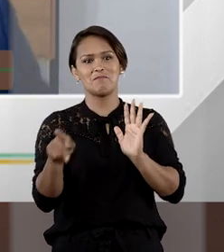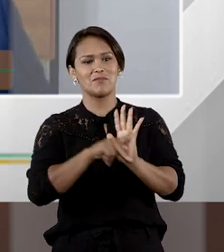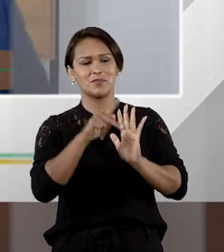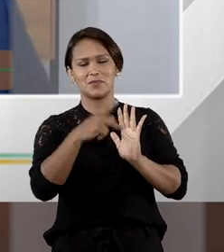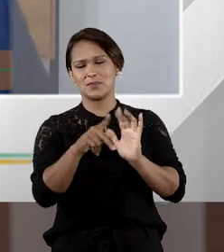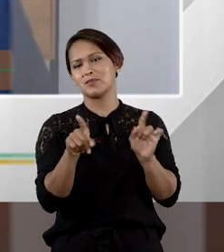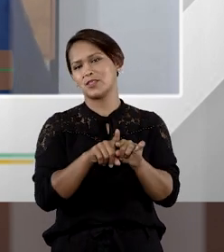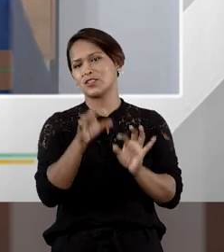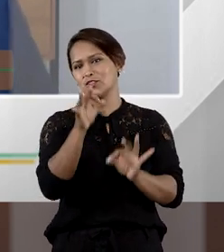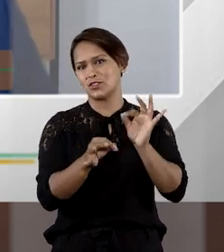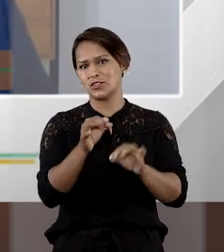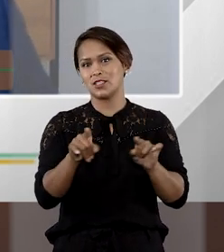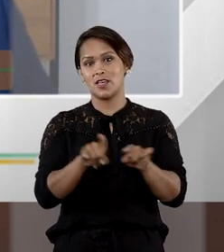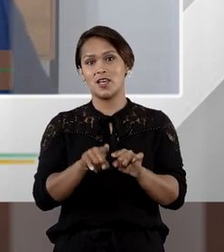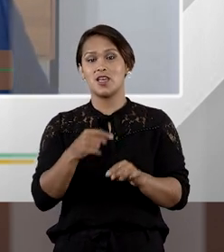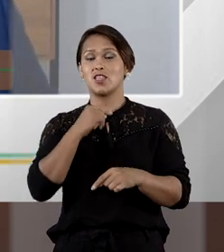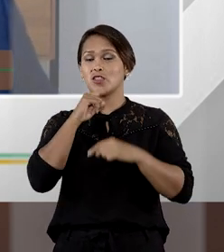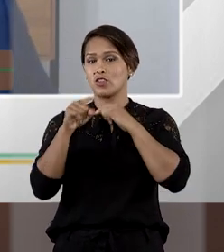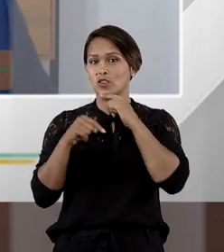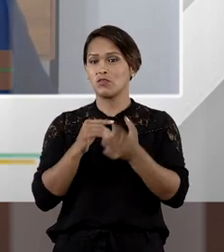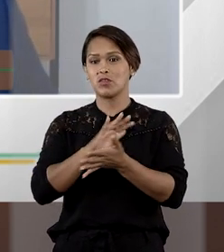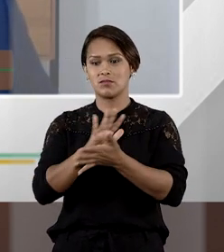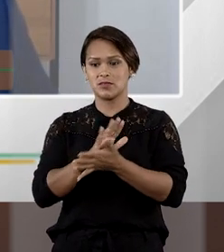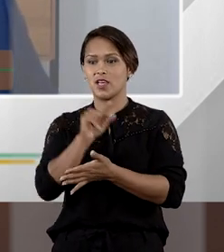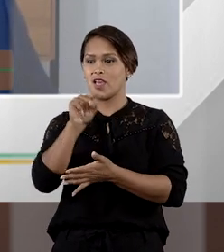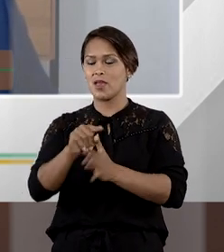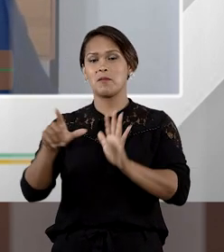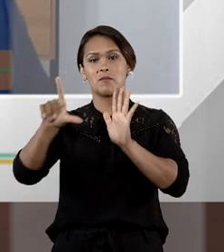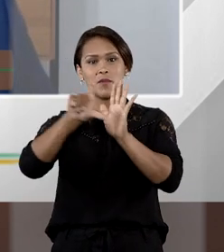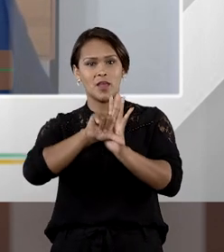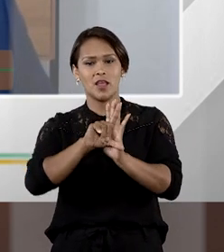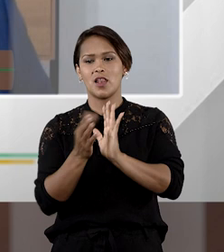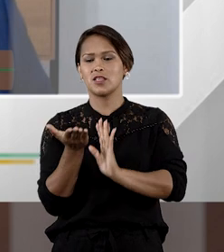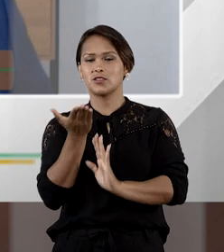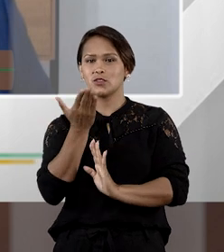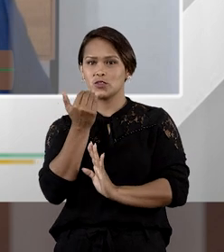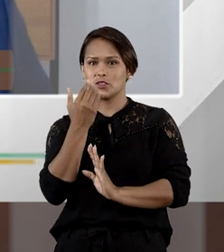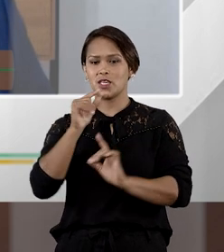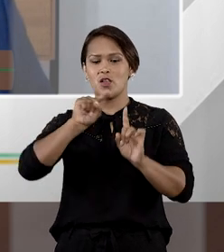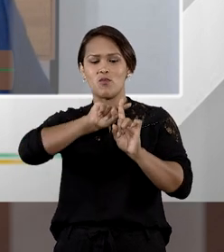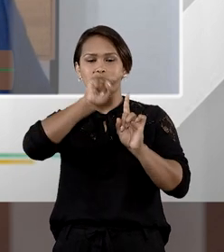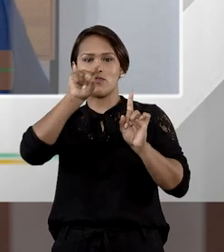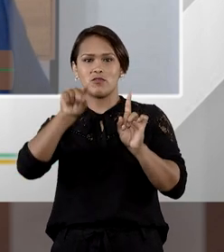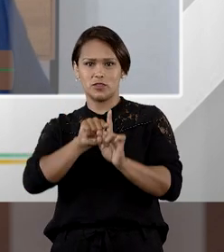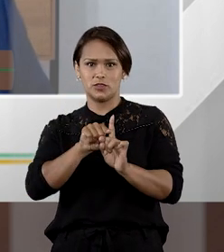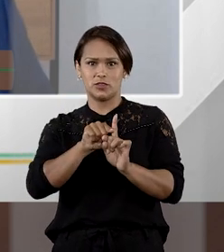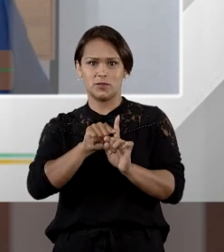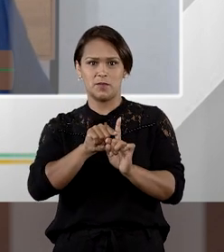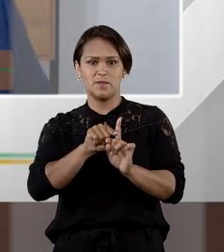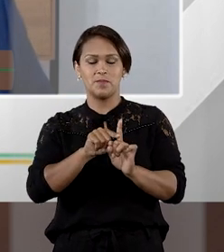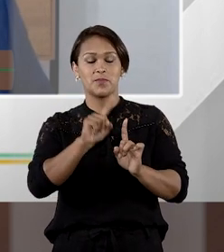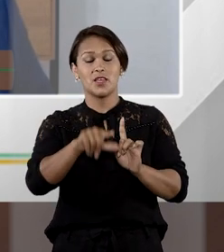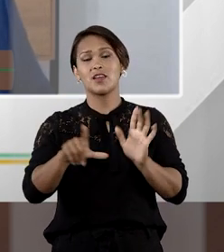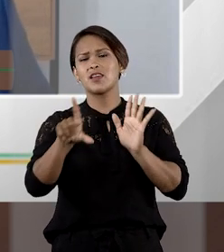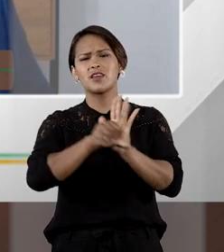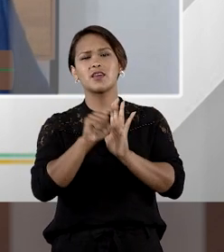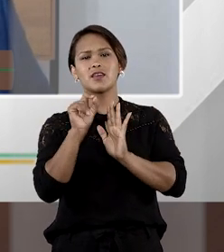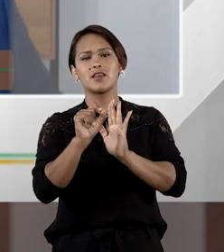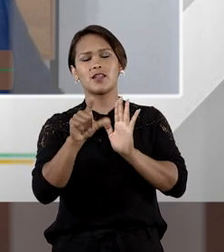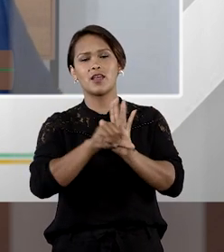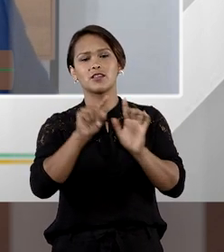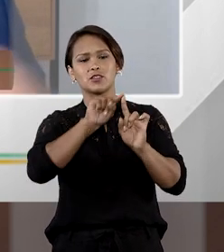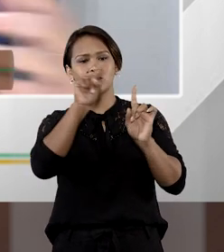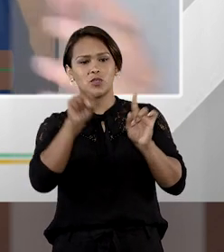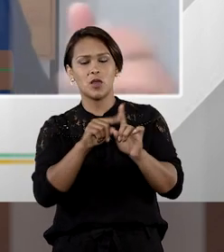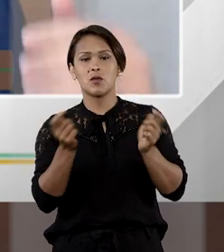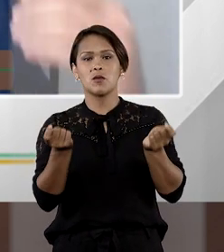Então, sem dúvida alguma, é pela lei dos alimentos gravídicos, né? A lei dos alimentos gravídicos